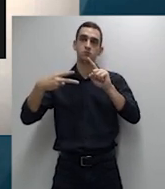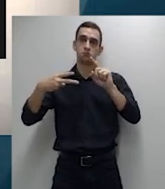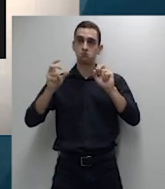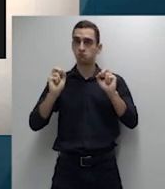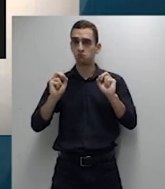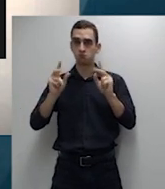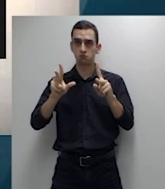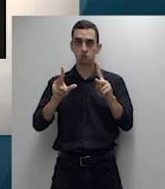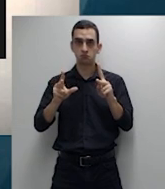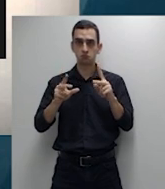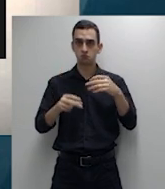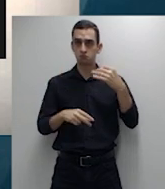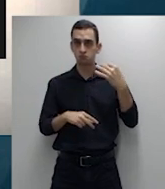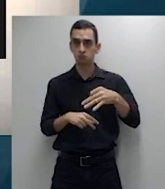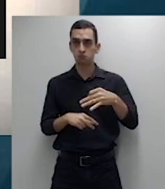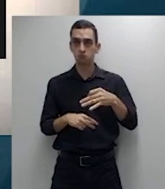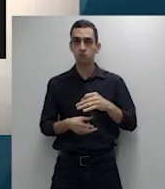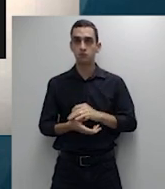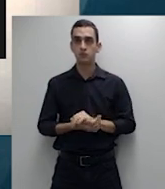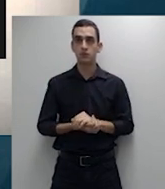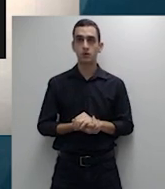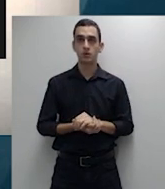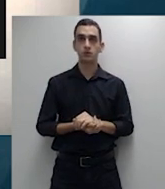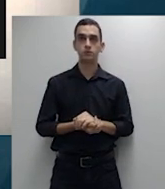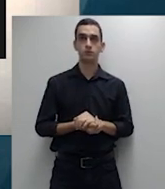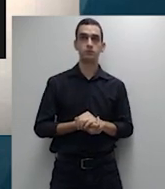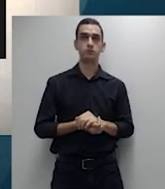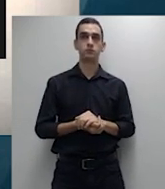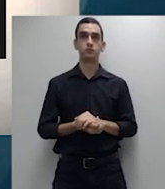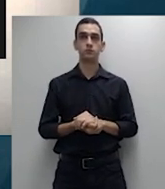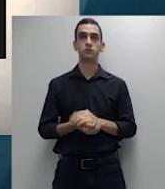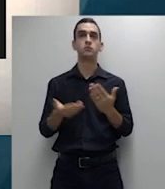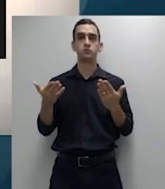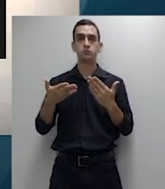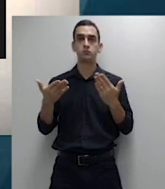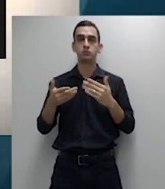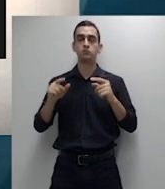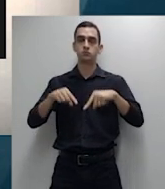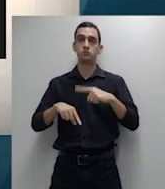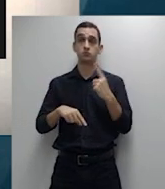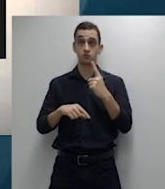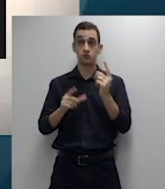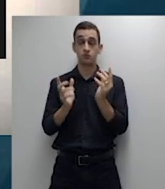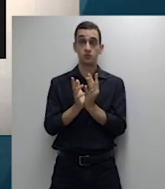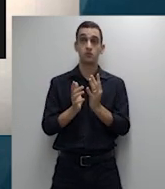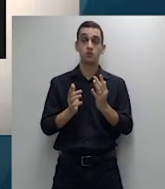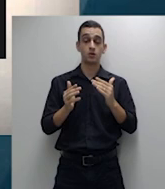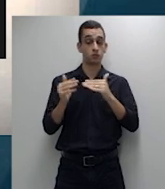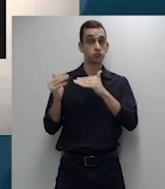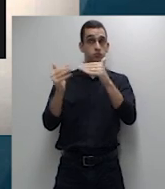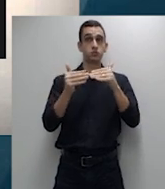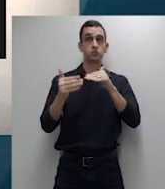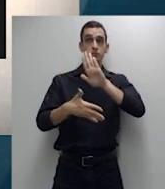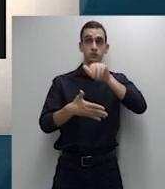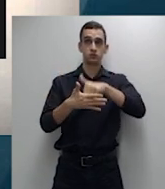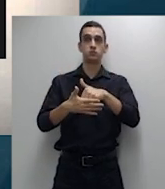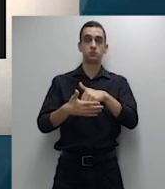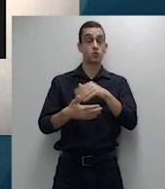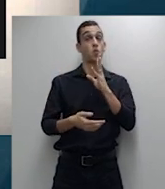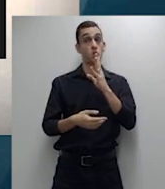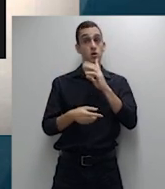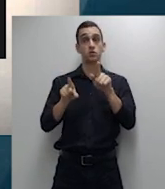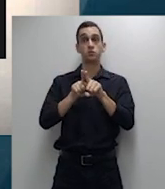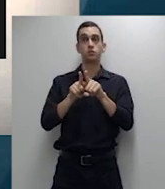Ok então problema está acesso a turma a unanimidade conheceu e proveu em parte